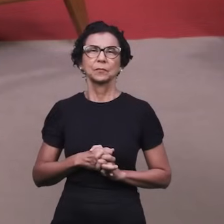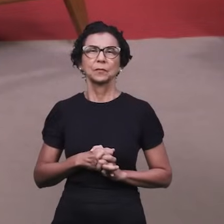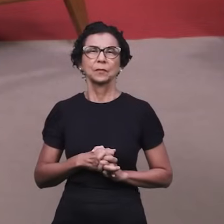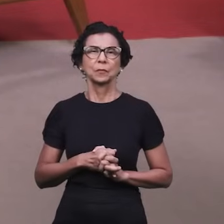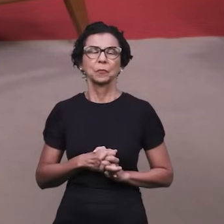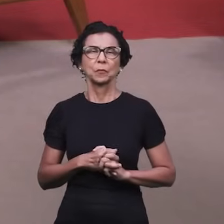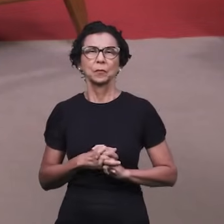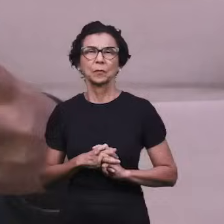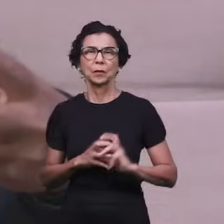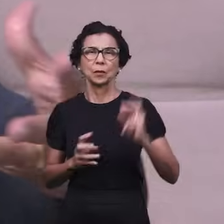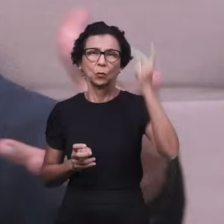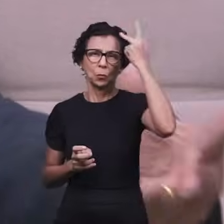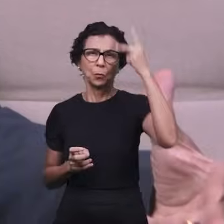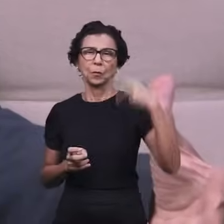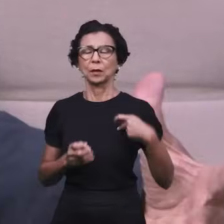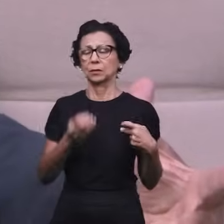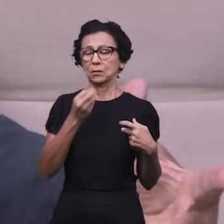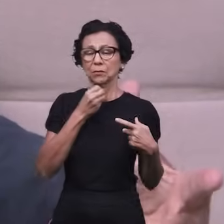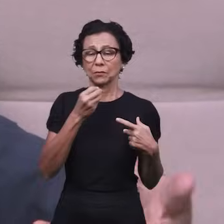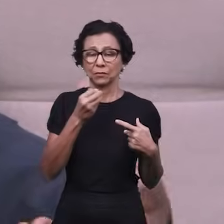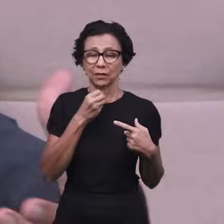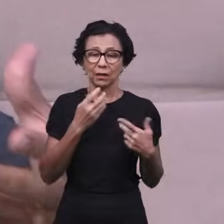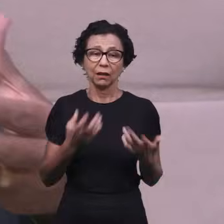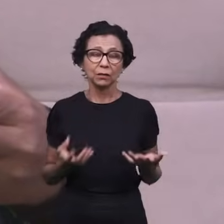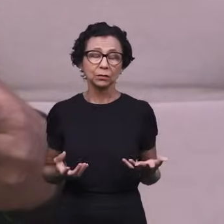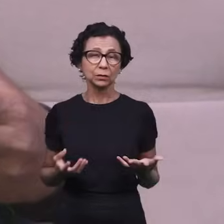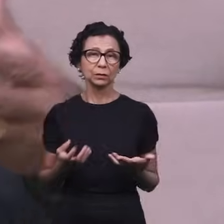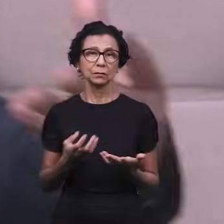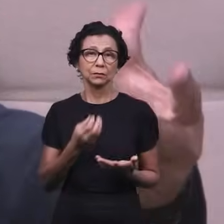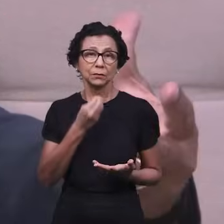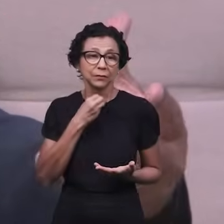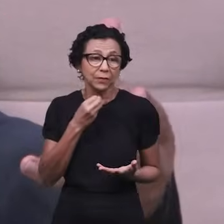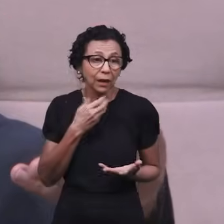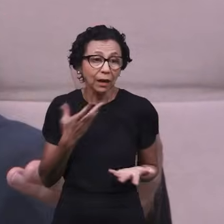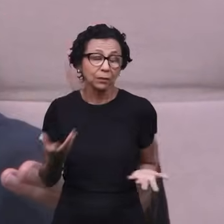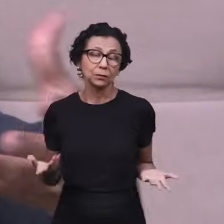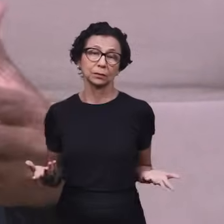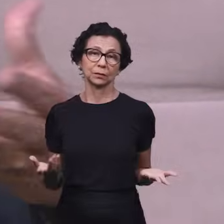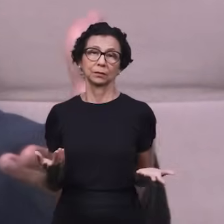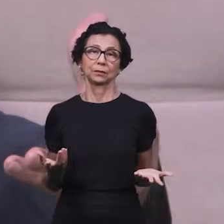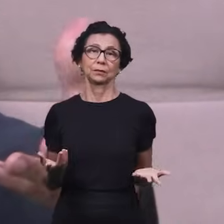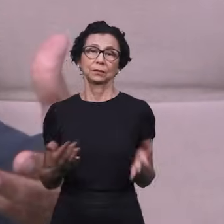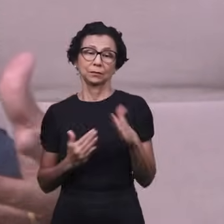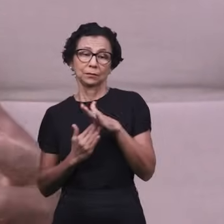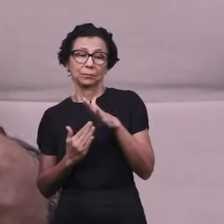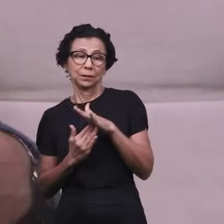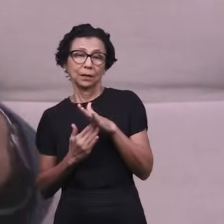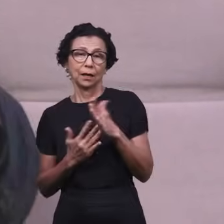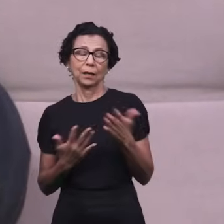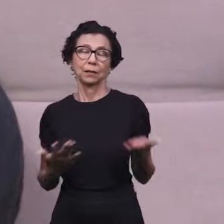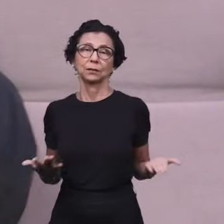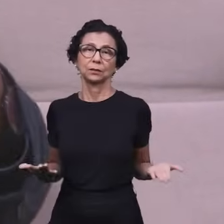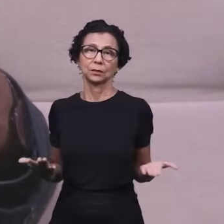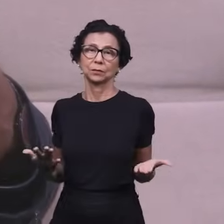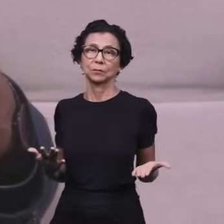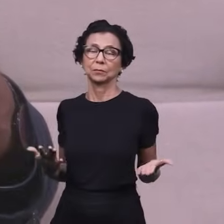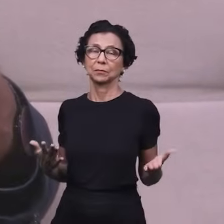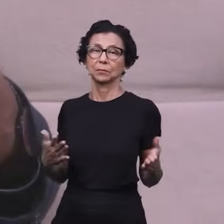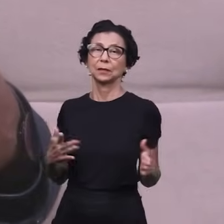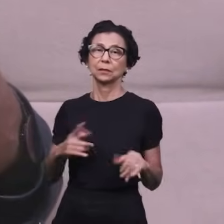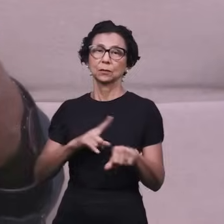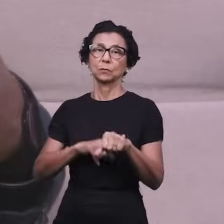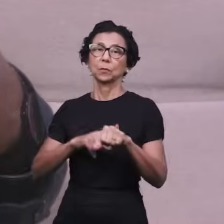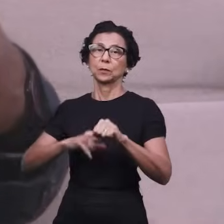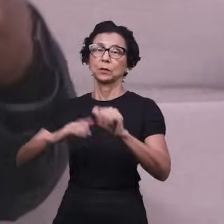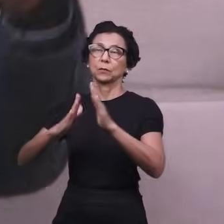nossa fraqueza, porque quem aqui é forte, né? Nós somos fracos, nós somos vulneráveis, mas a oração une a